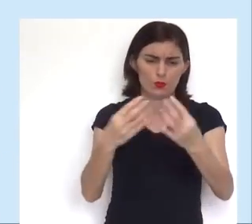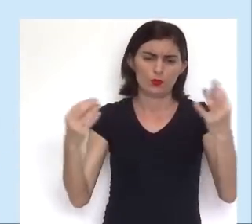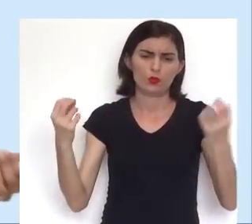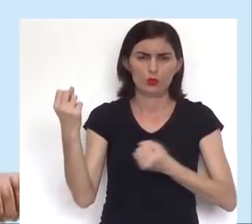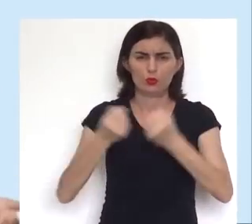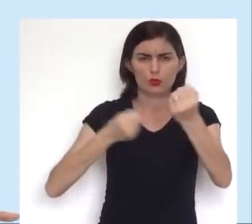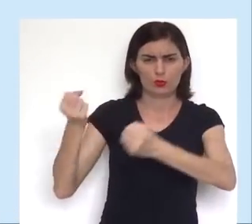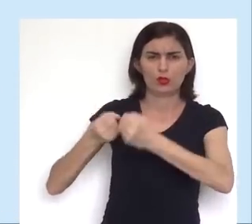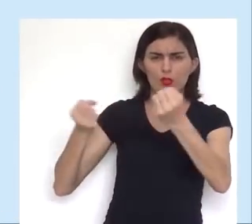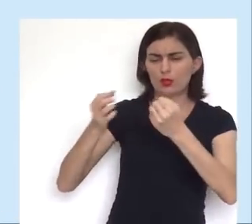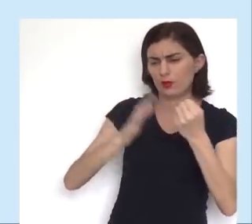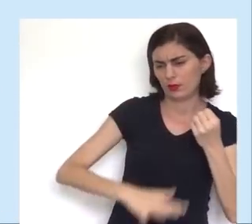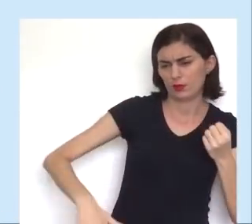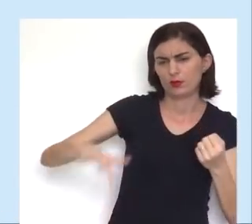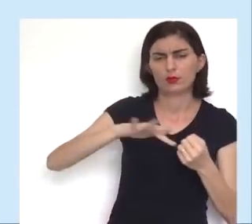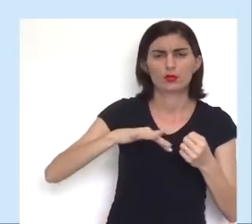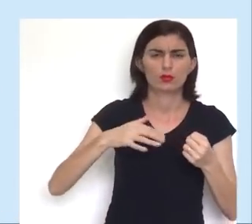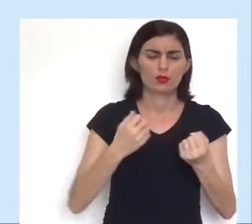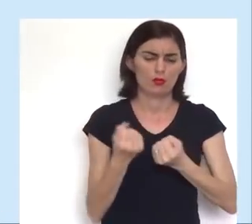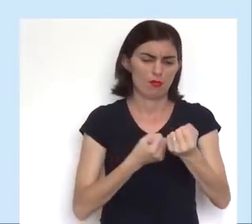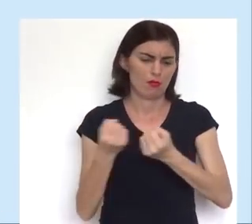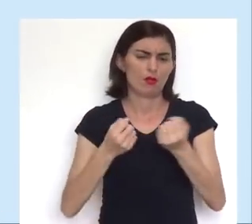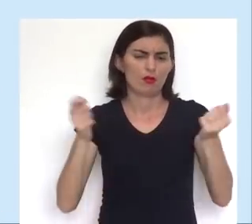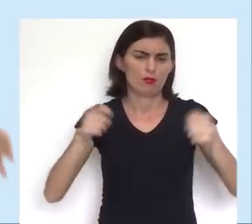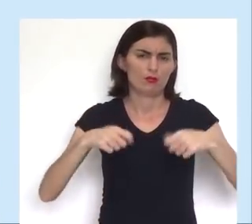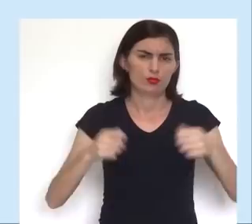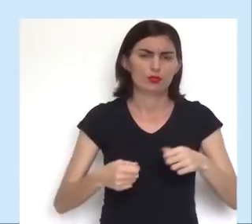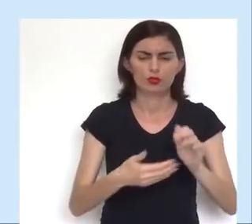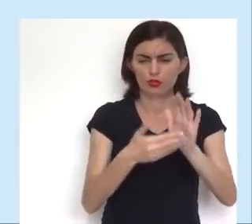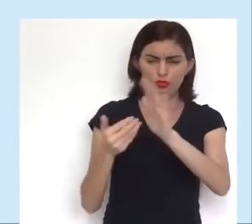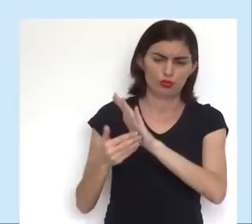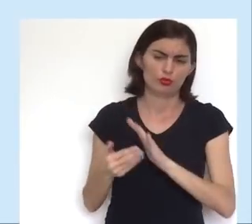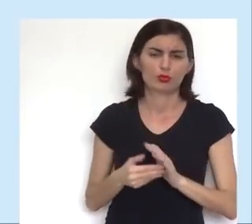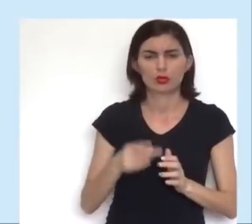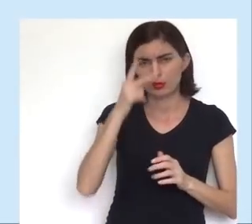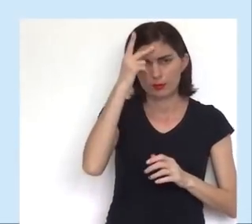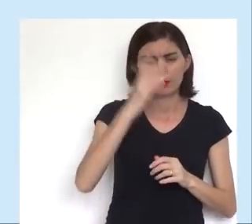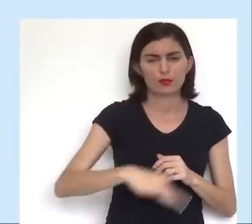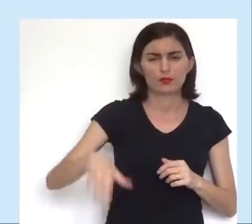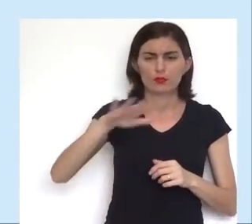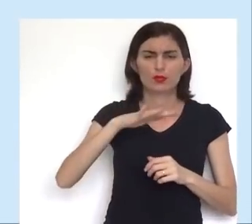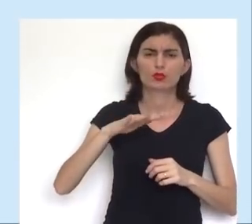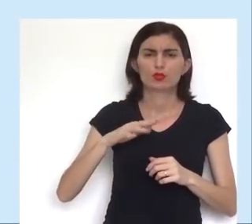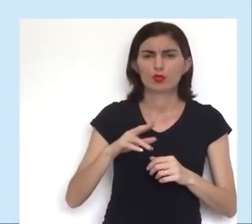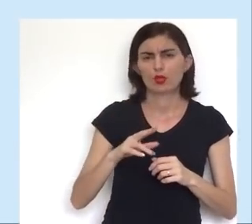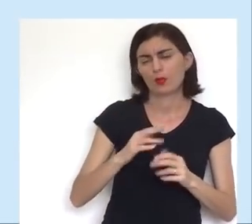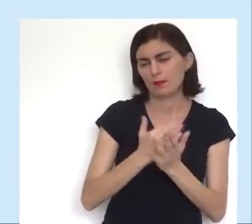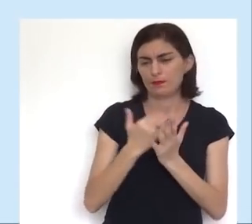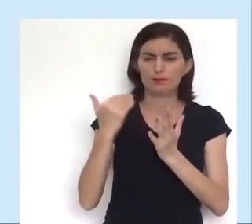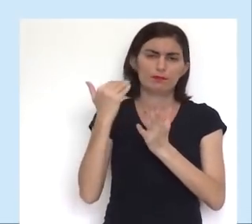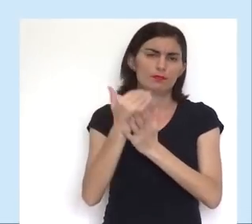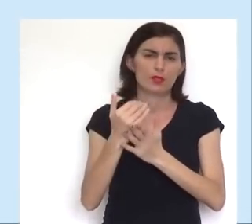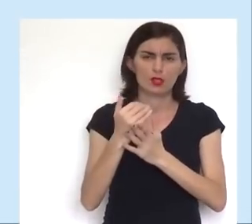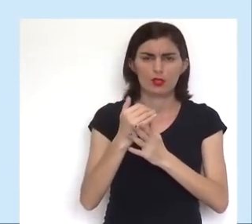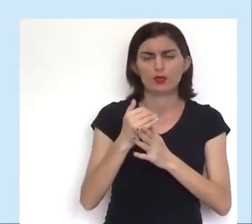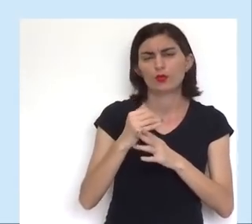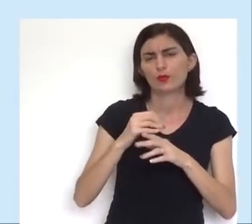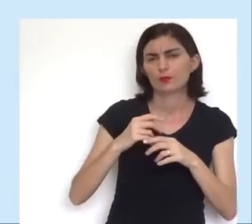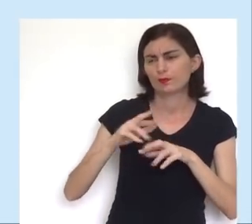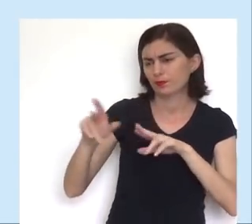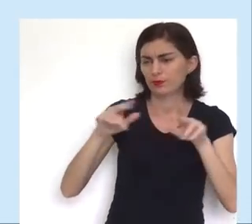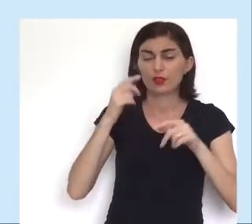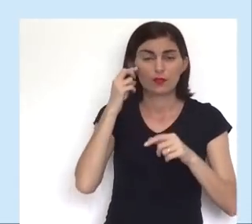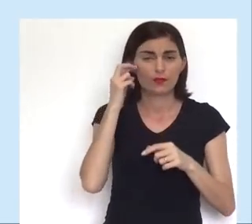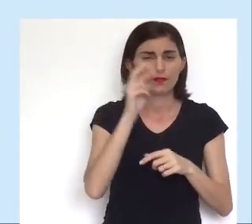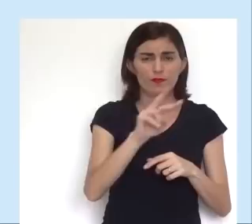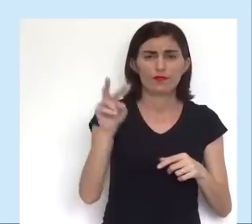muitos carros ocupando aquelas áreas, tá? Carros que poderiam ser retirados e pessoas estão ocupando para ter uma maior sociabilidade.